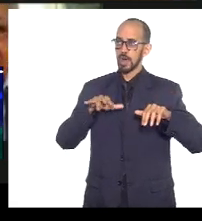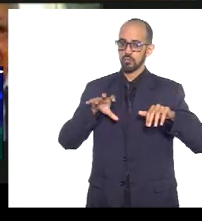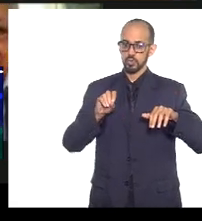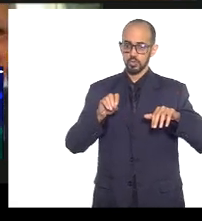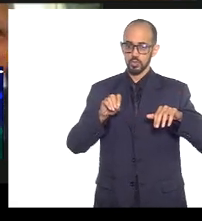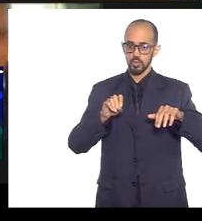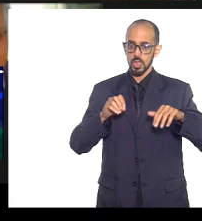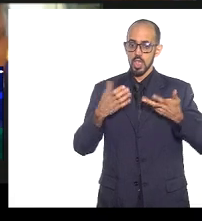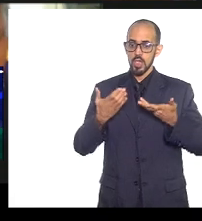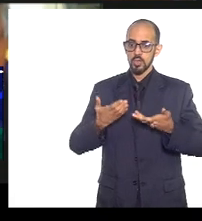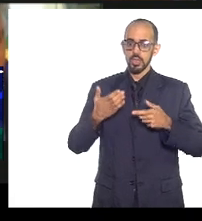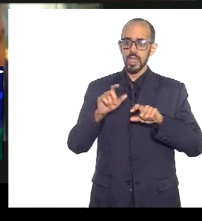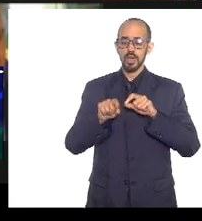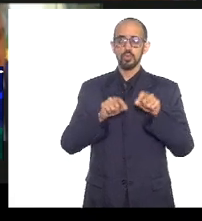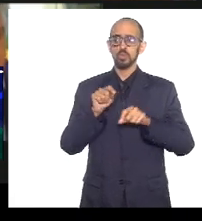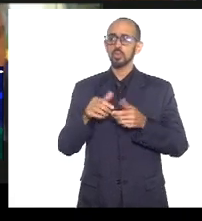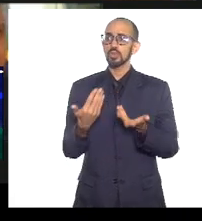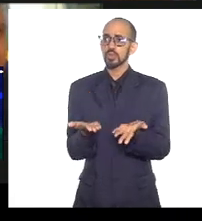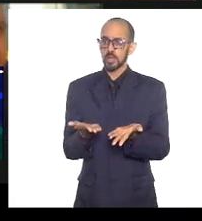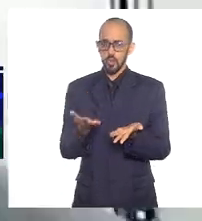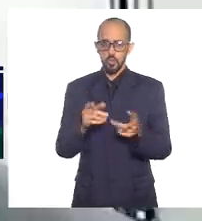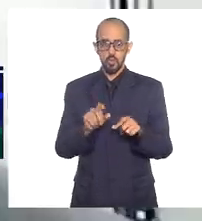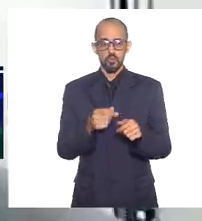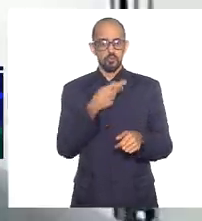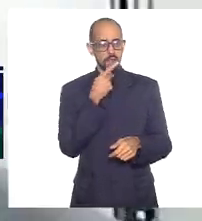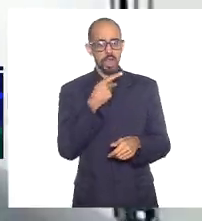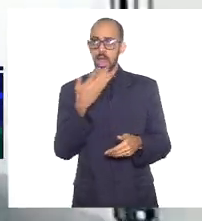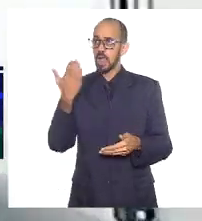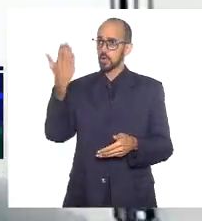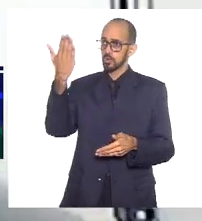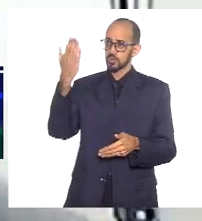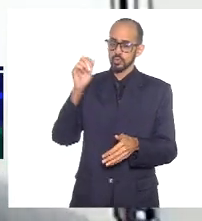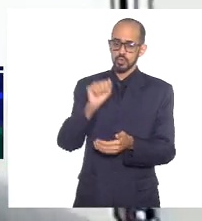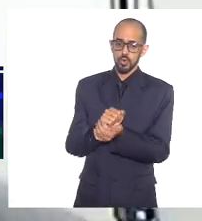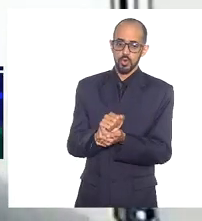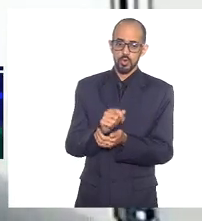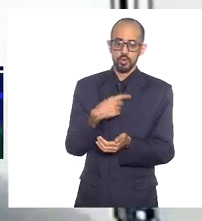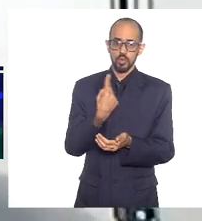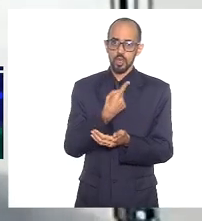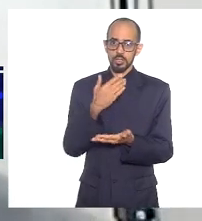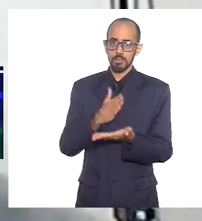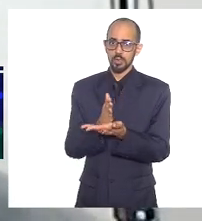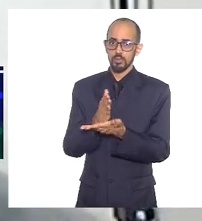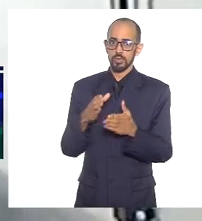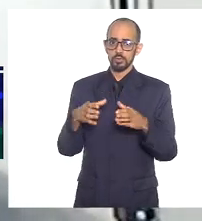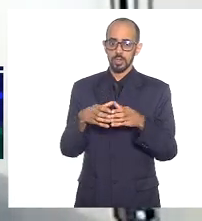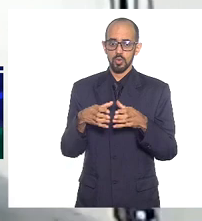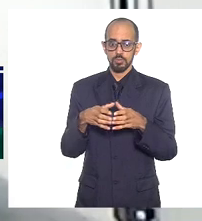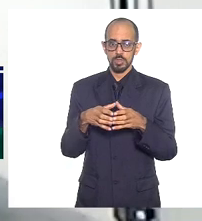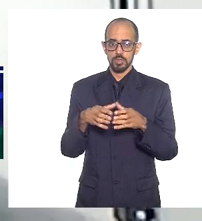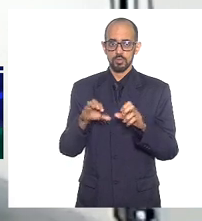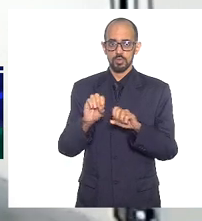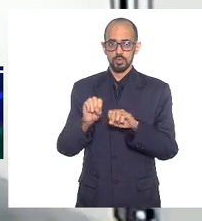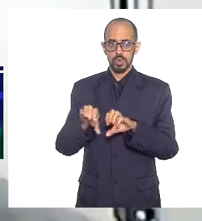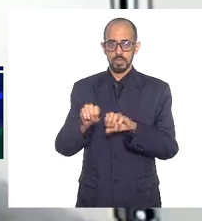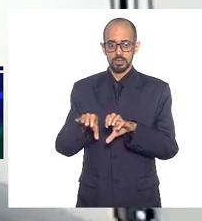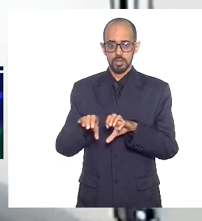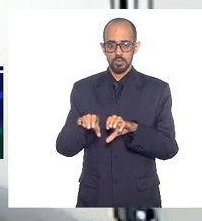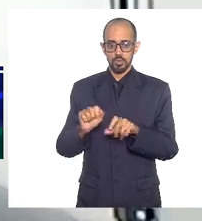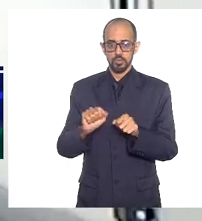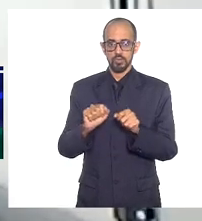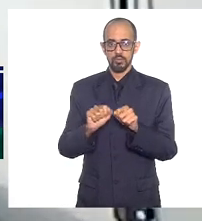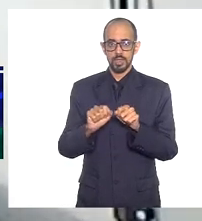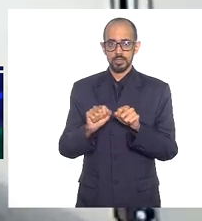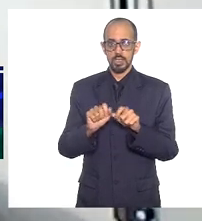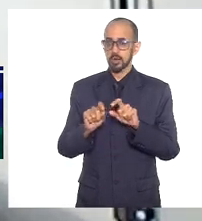eu queria só, então, combinar com a Vossa Excelência, que a gente já até aprovou na Comissão de Educação, realizar uma